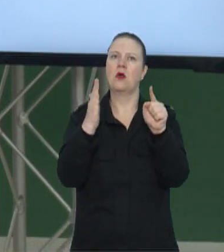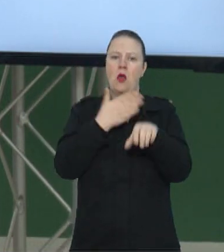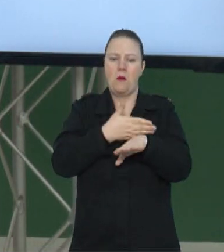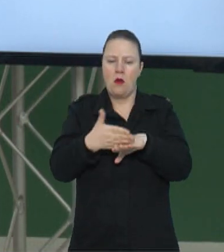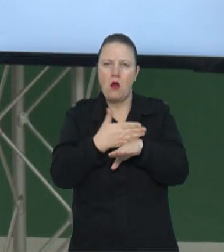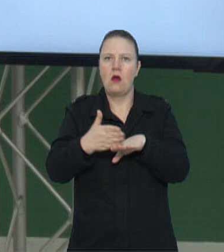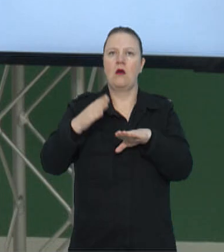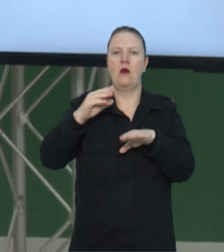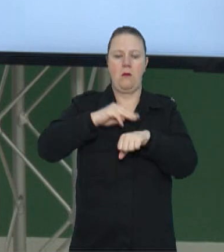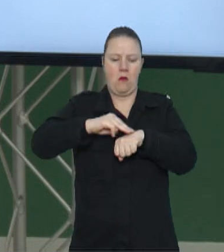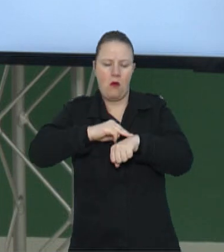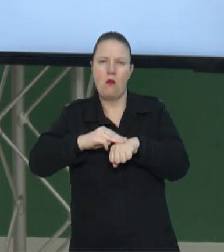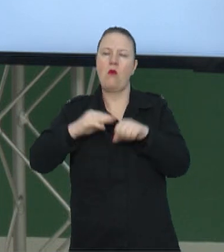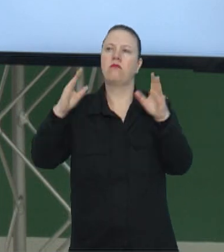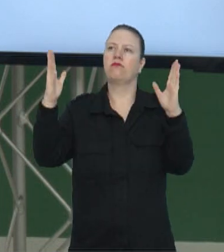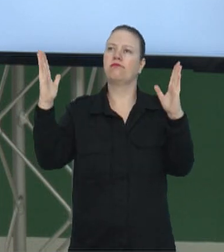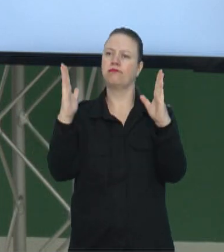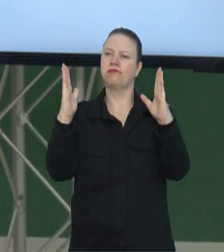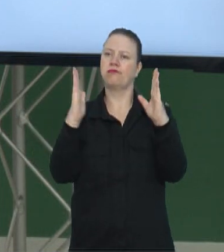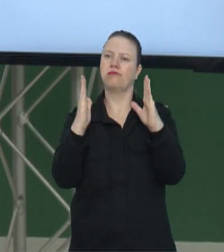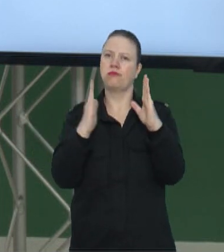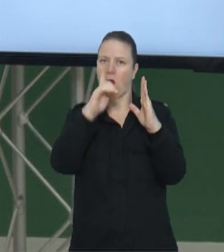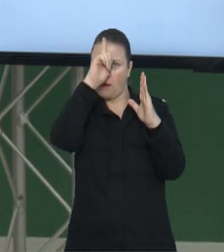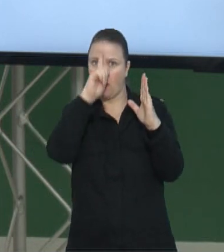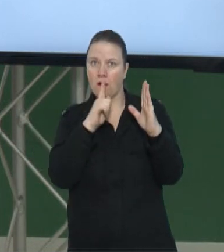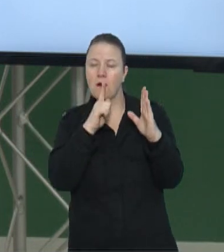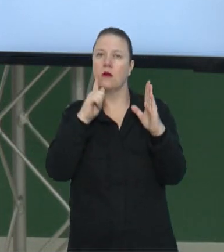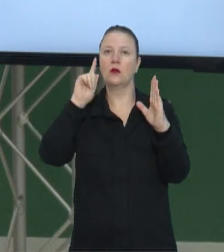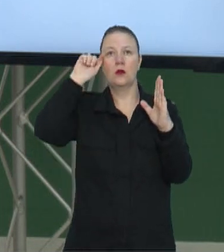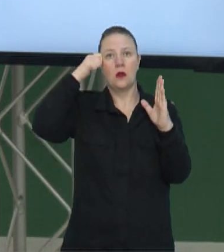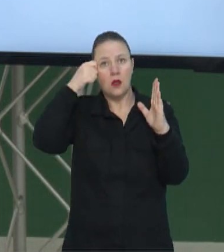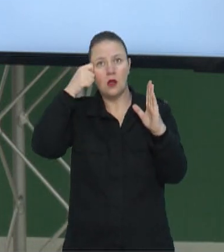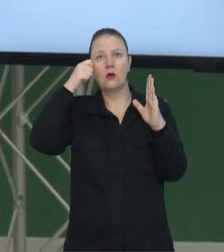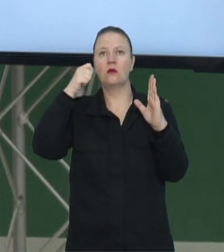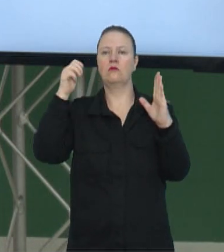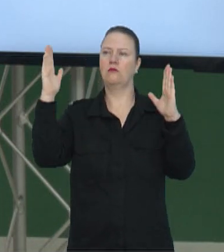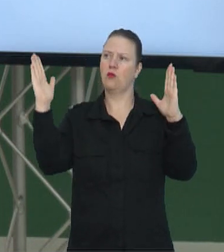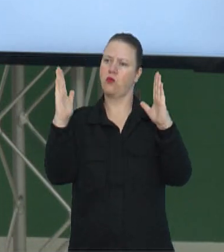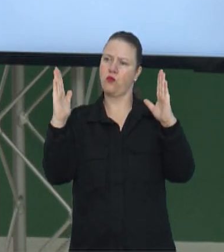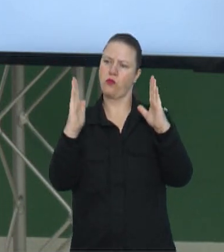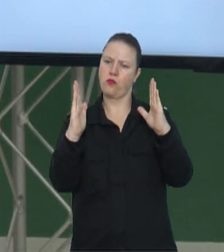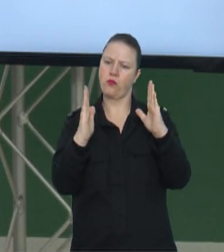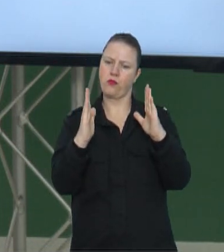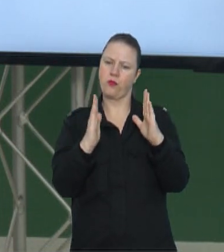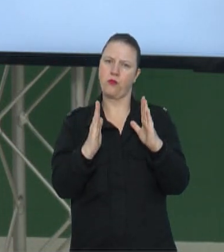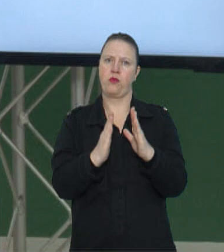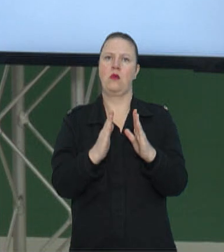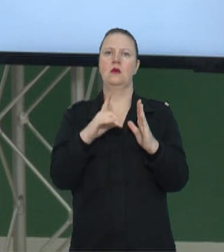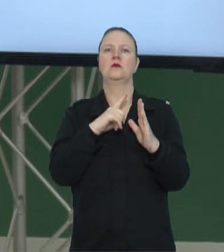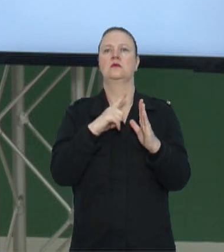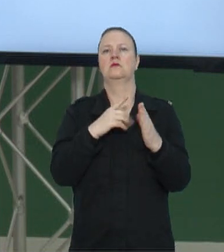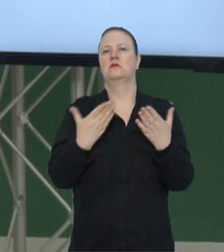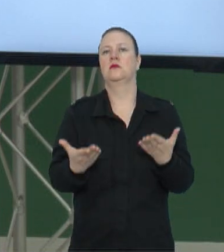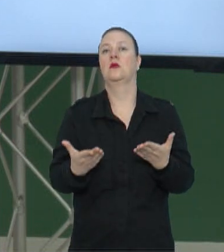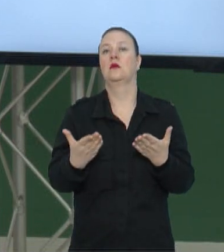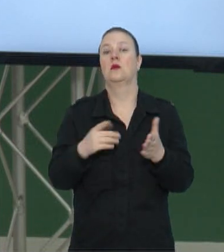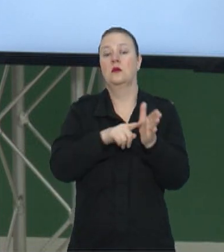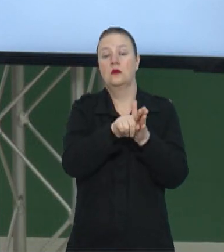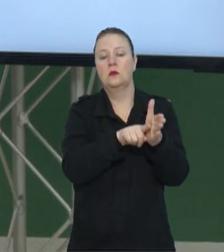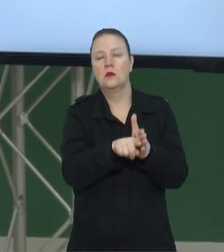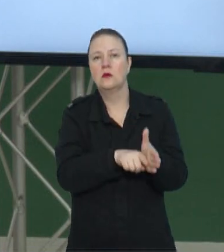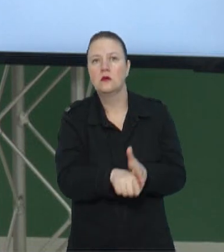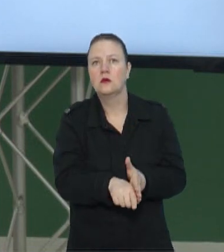maiores ali. Depois, pretos, amarelos, indígenas, nós vamos ter em uma quantidade menor ali na pesquisa